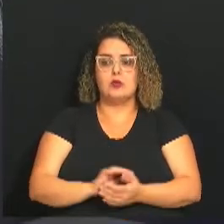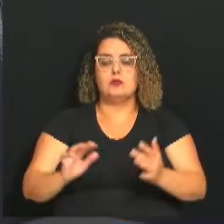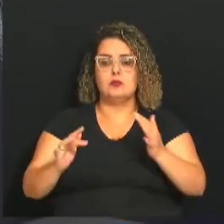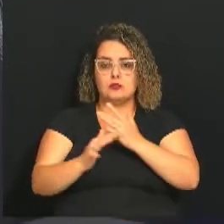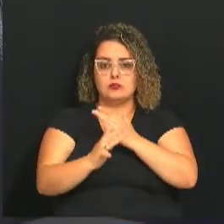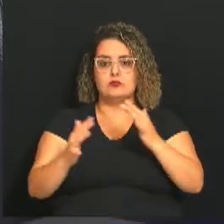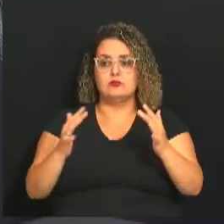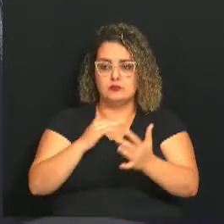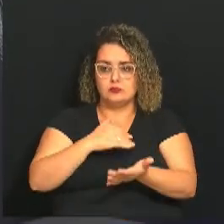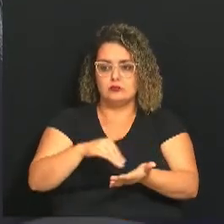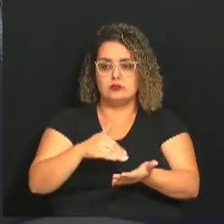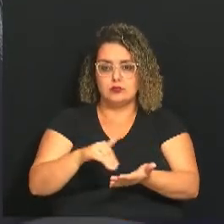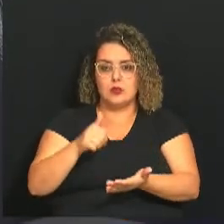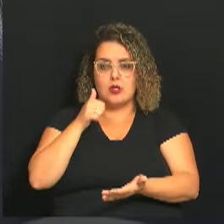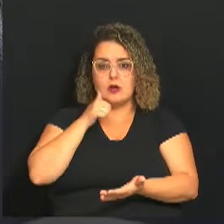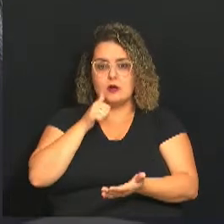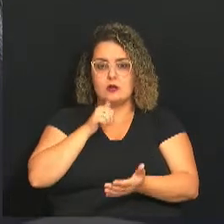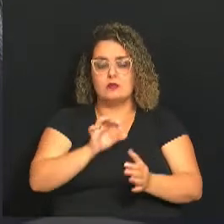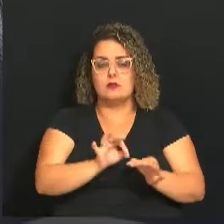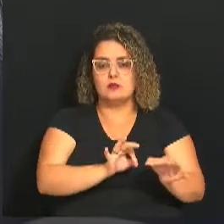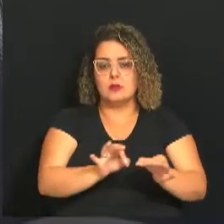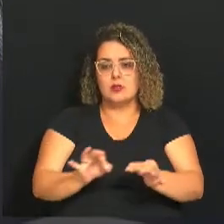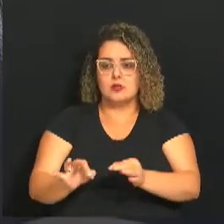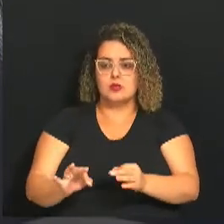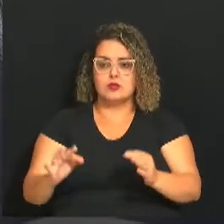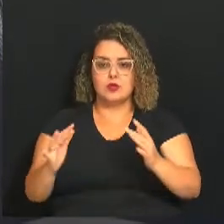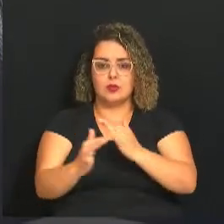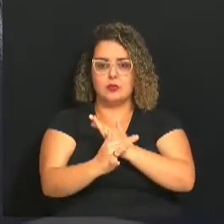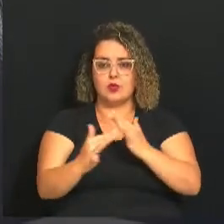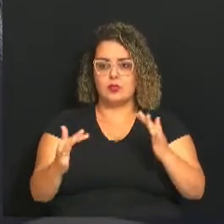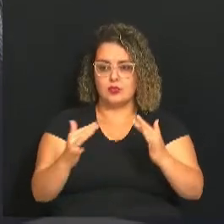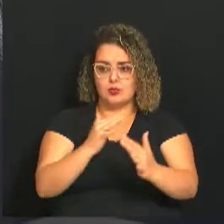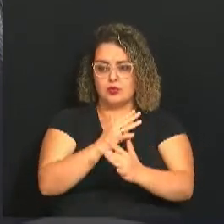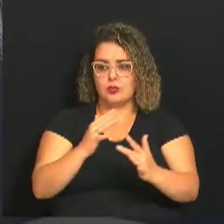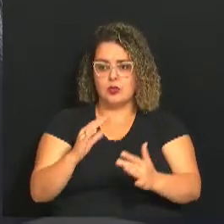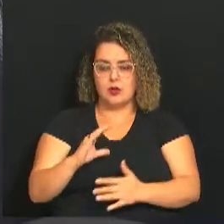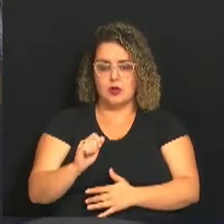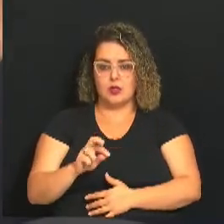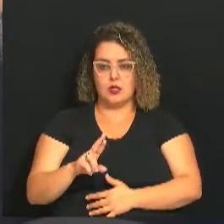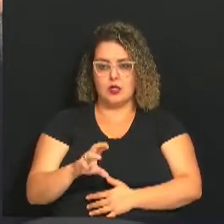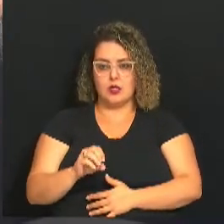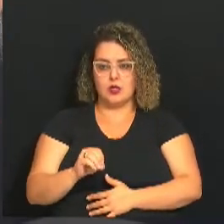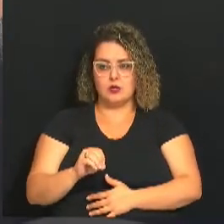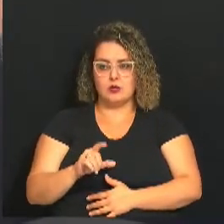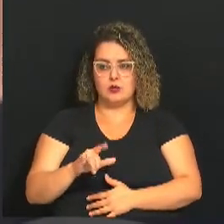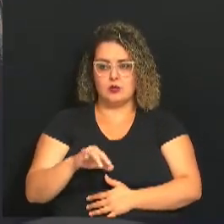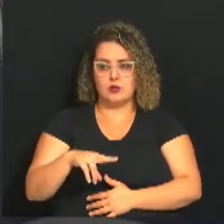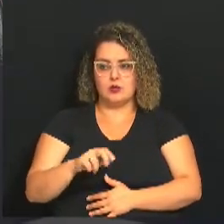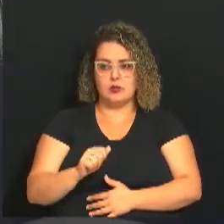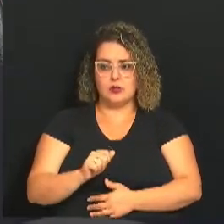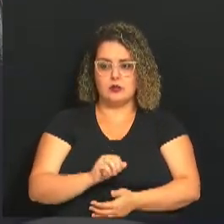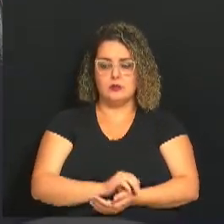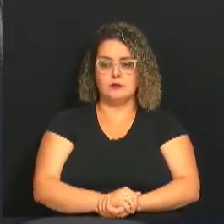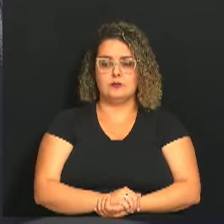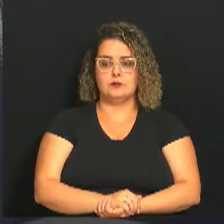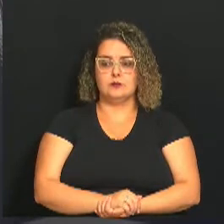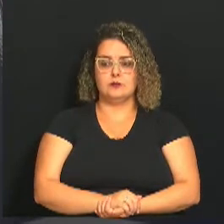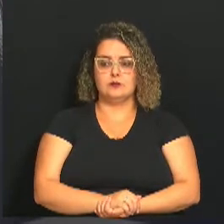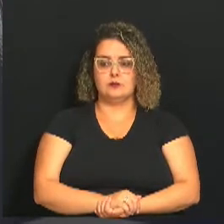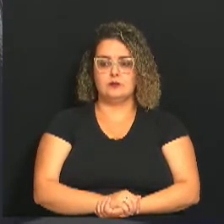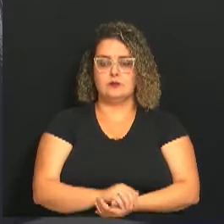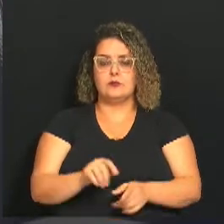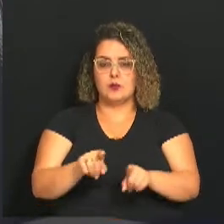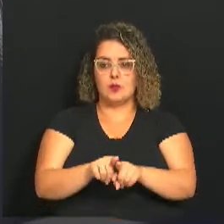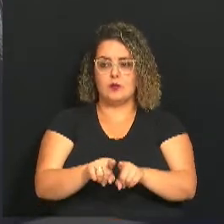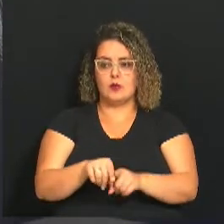aqui a secretária de Planejamento, a Carolina Baracate. Também estão presentes